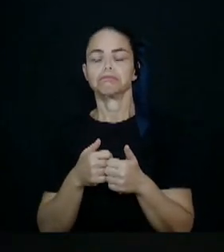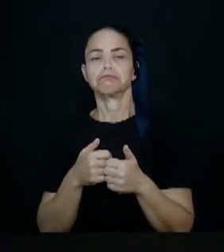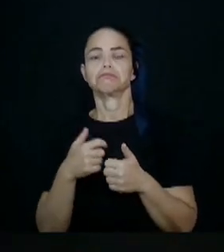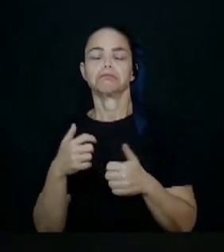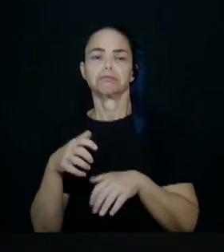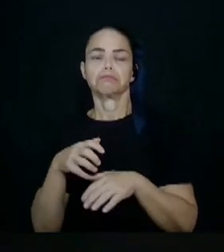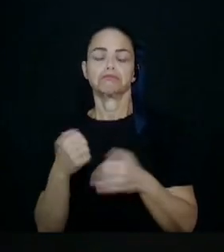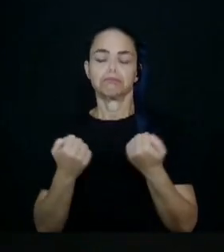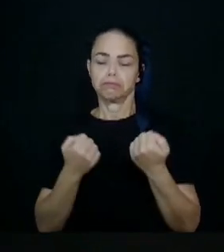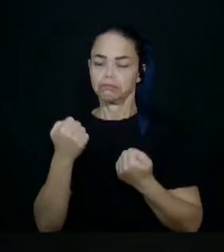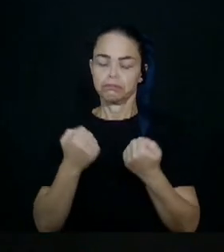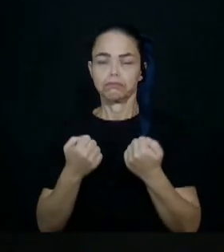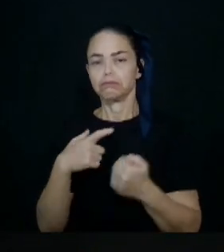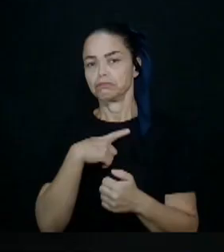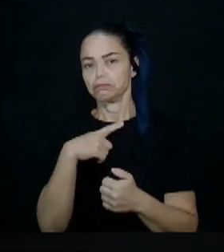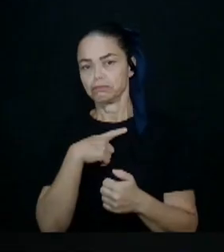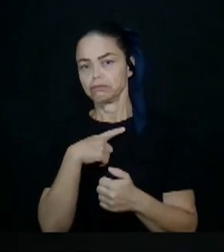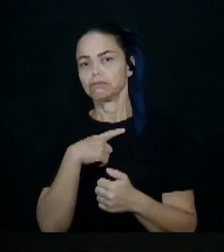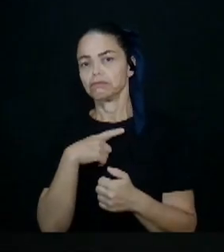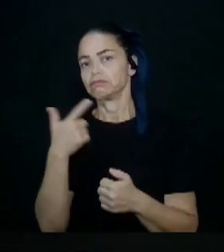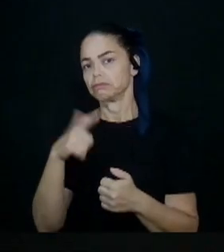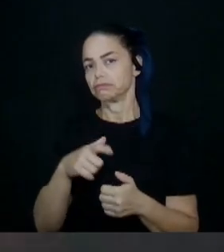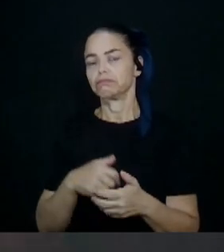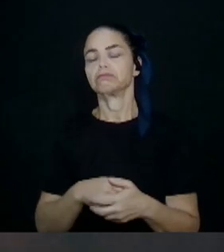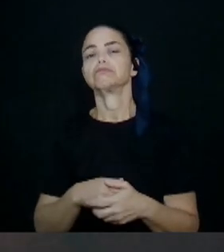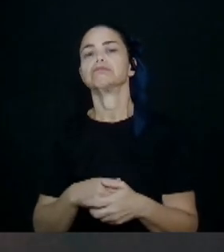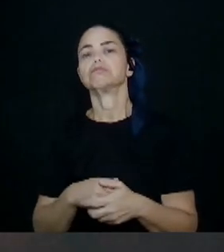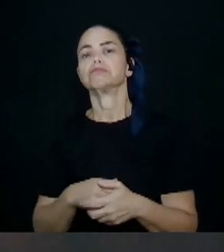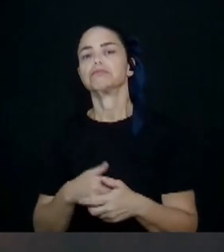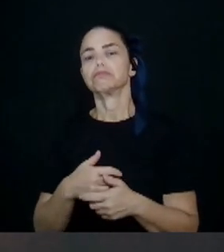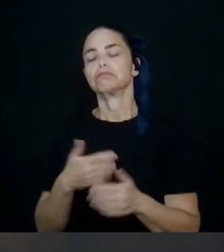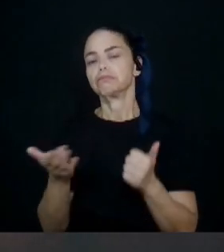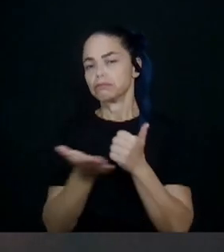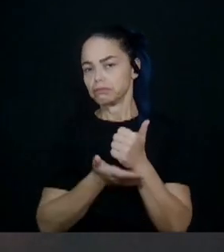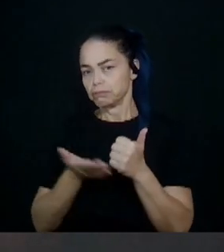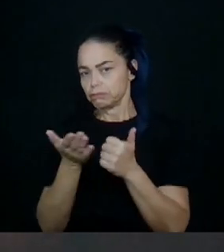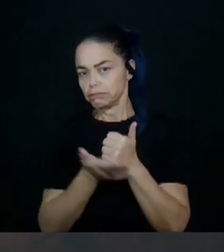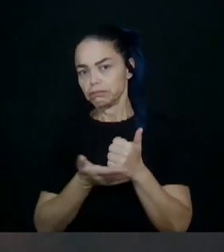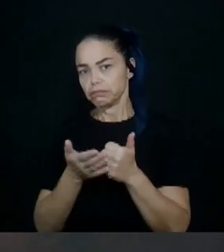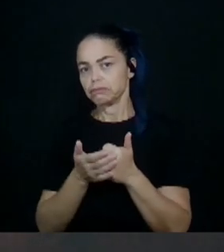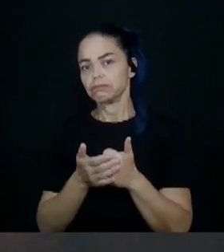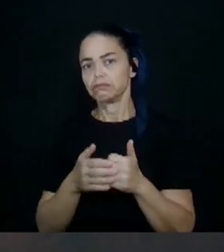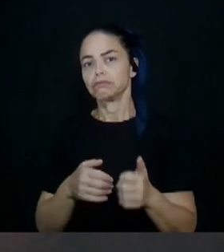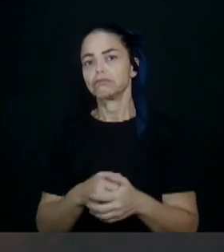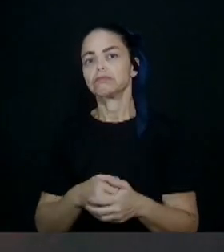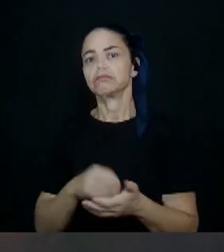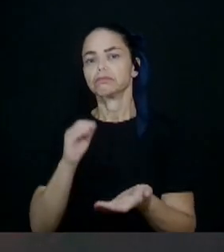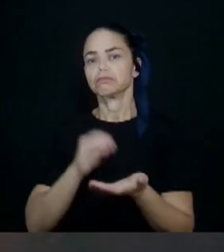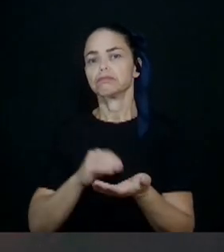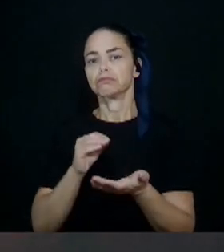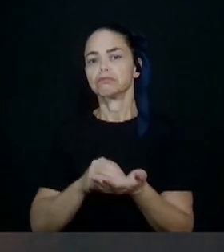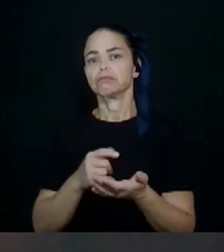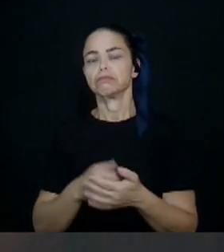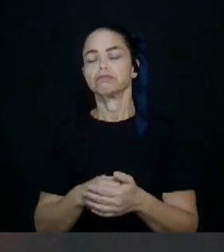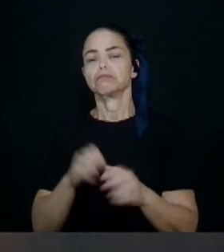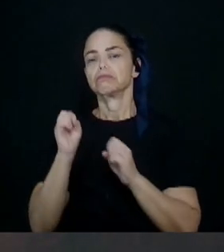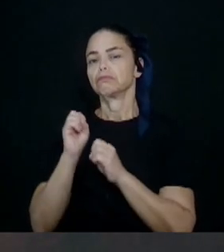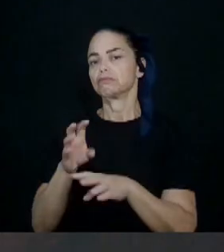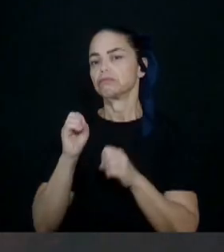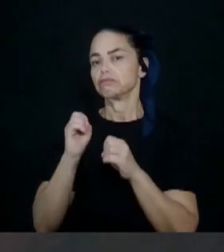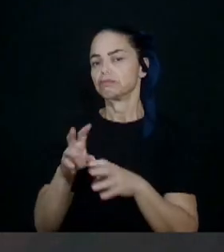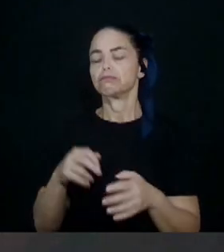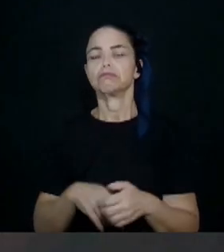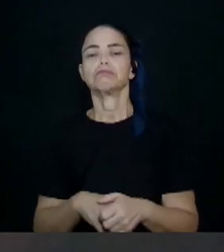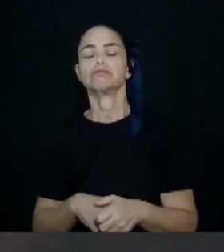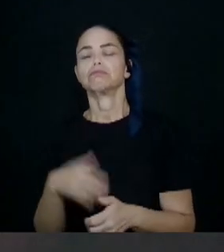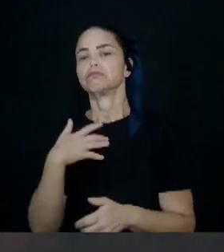carro. Vem o ego de novo, mais uma vez. Mas né? eu acho que a base de tudo, além do transporte público, faltou a fala, educação. Exatamente. A partir que eu tenho